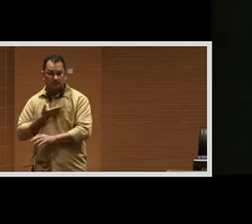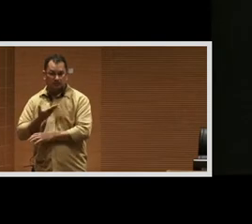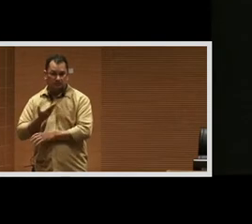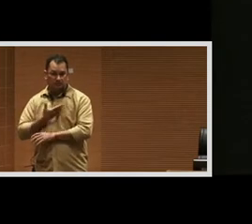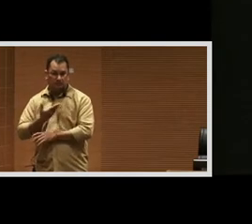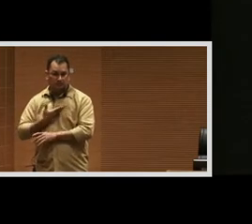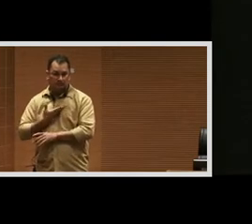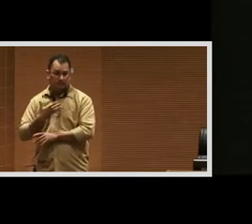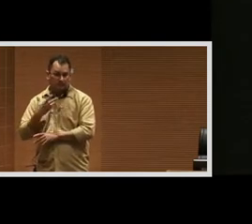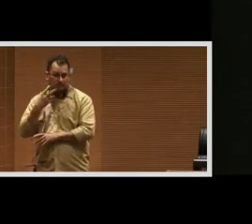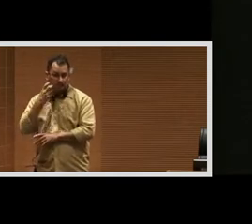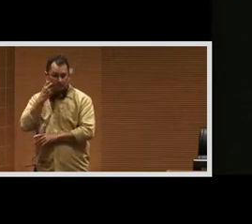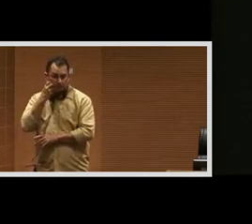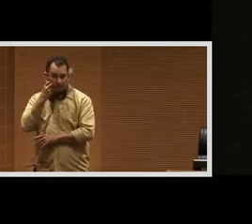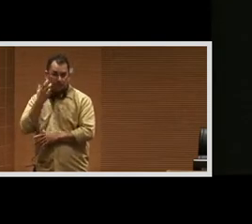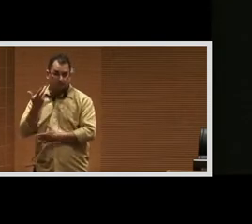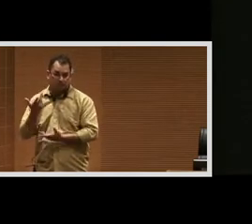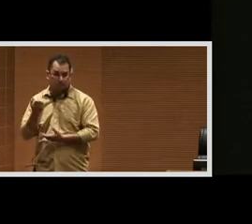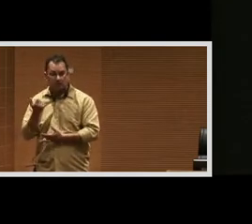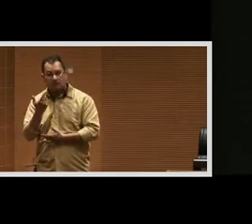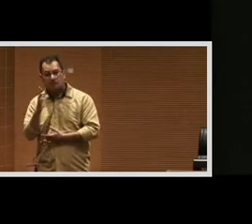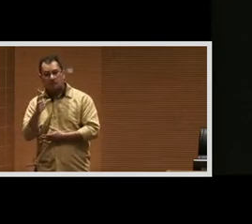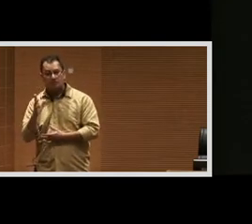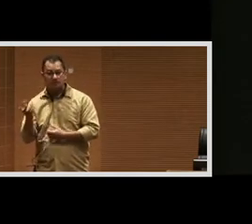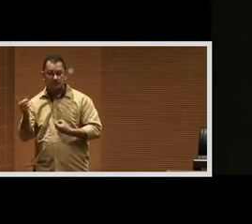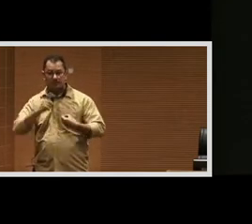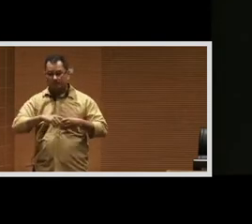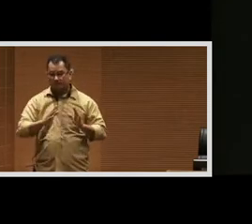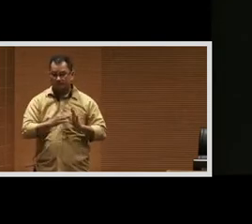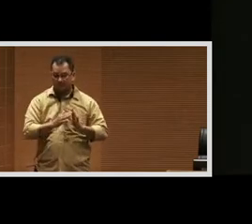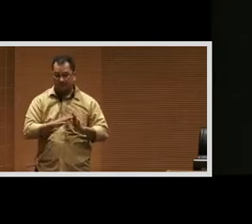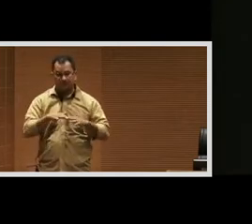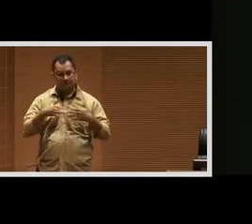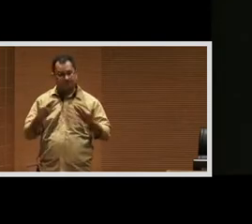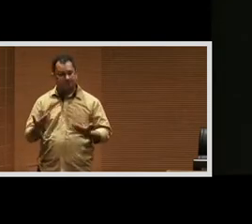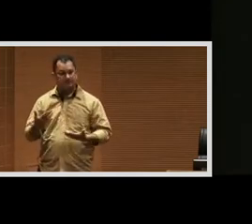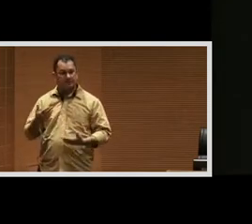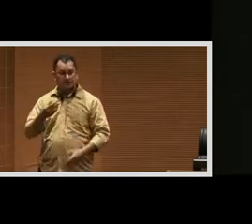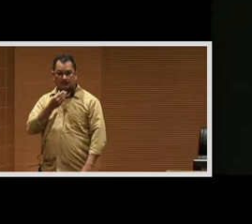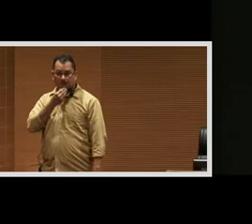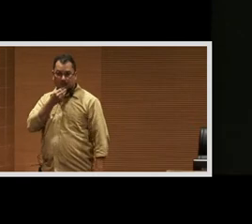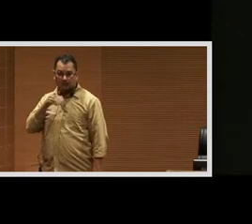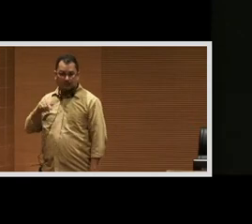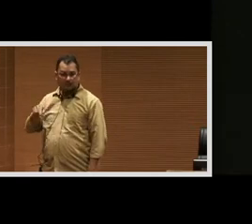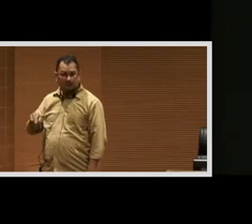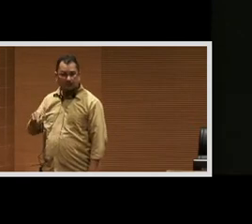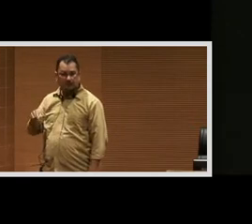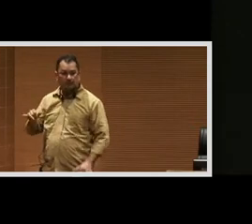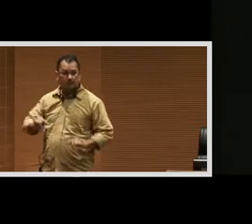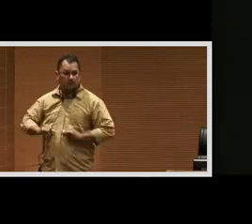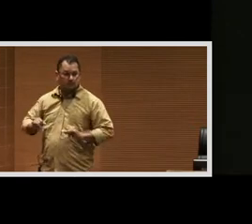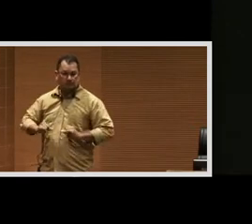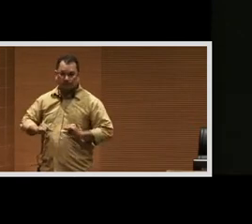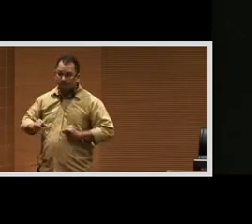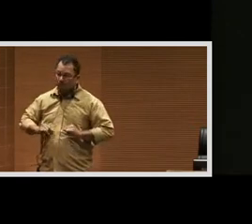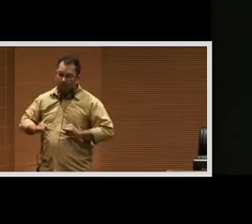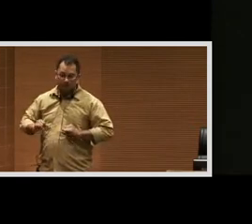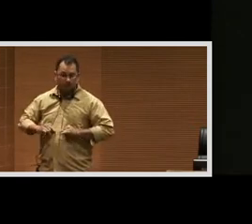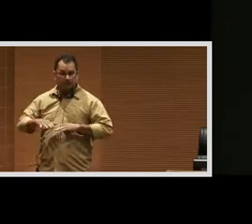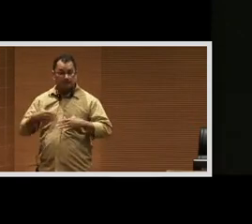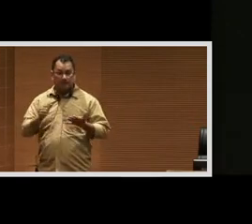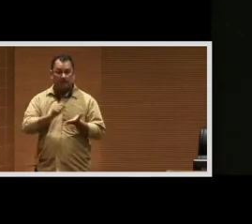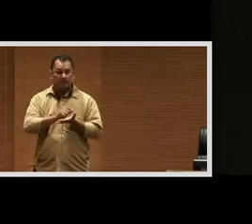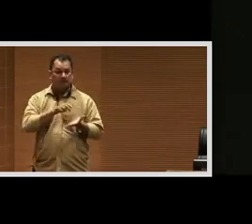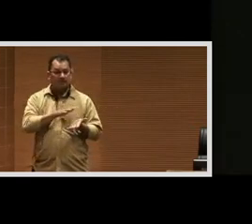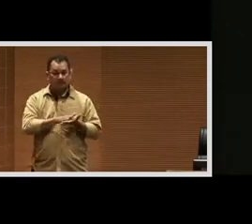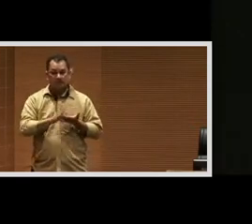casa ou era adotado. E aí o Miguel sofria terrivelmente, né? E as anotações dela, algumas vezes